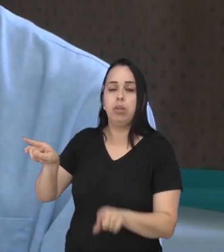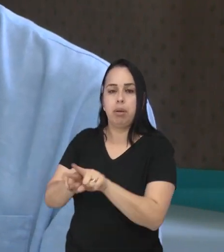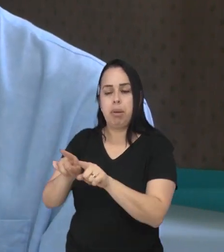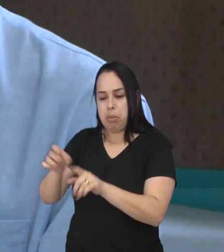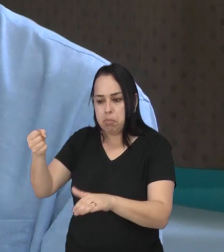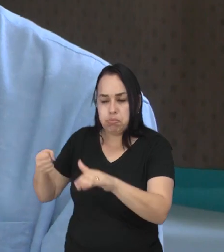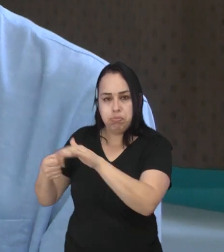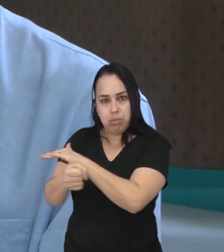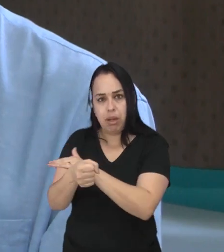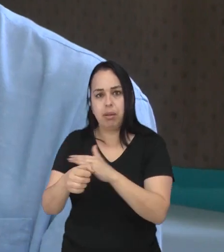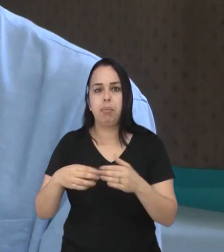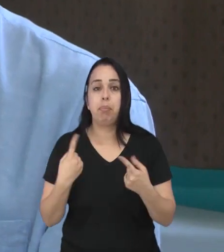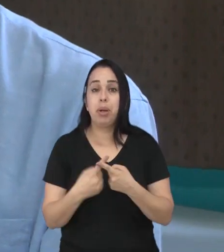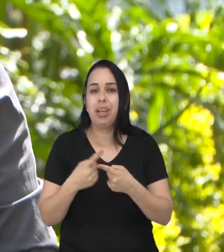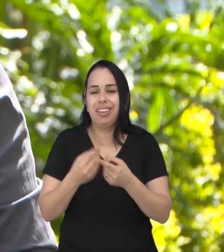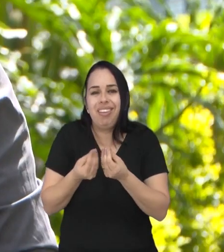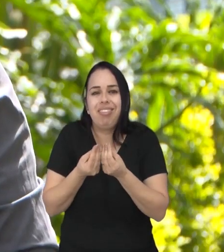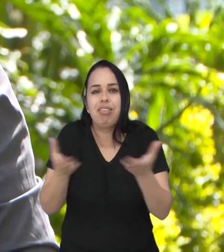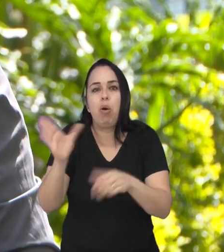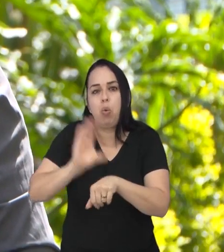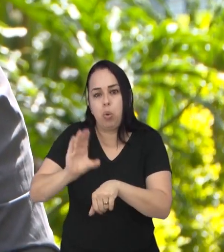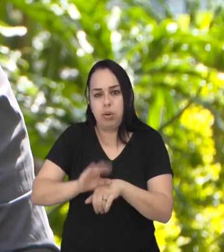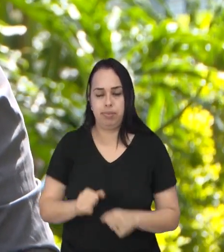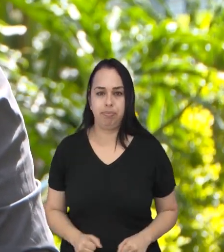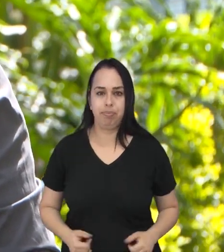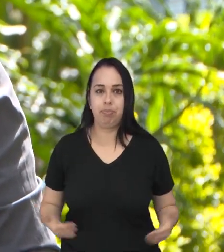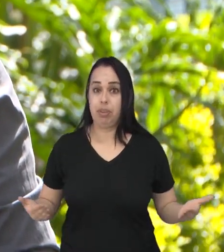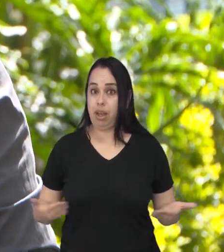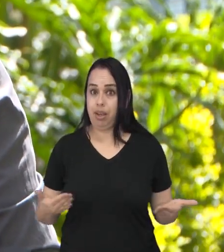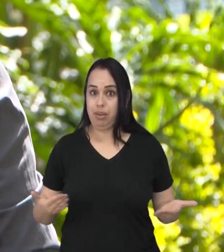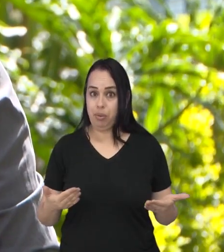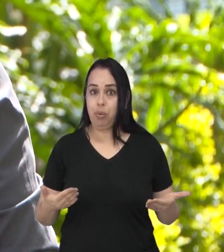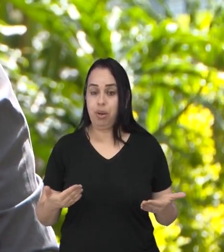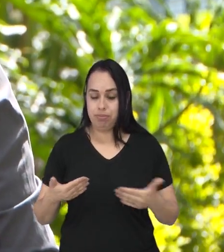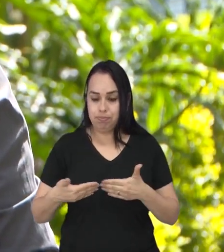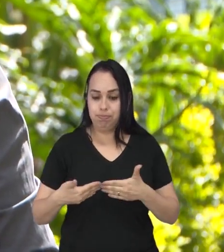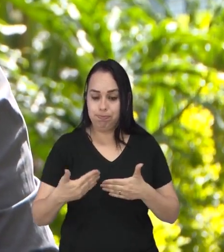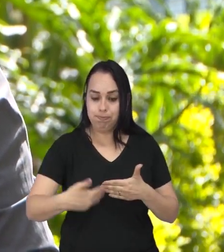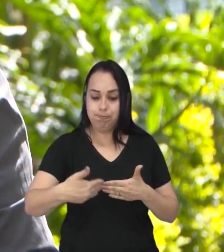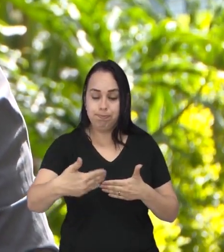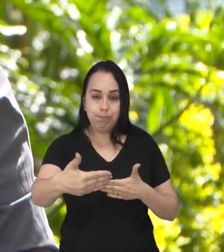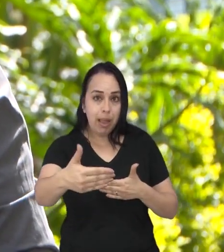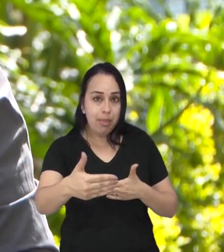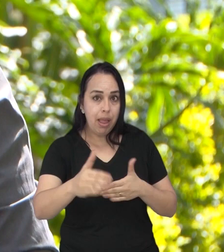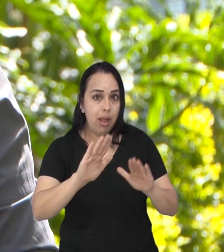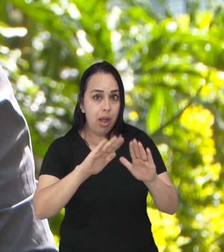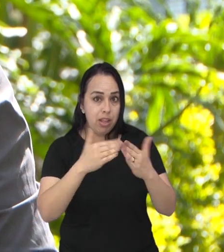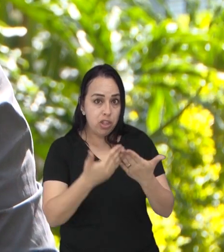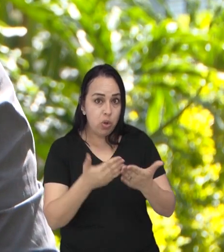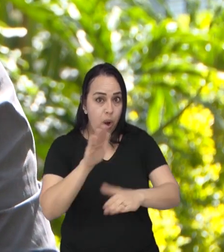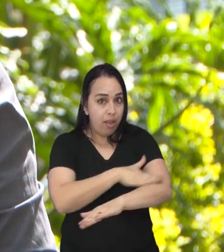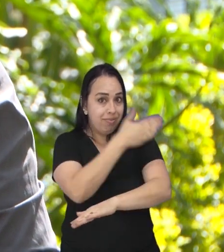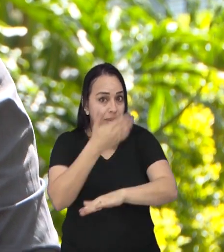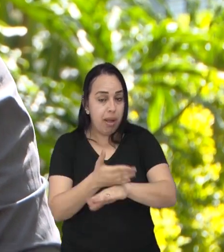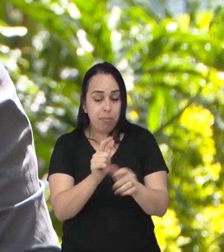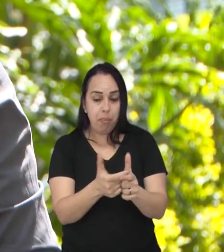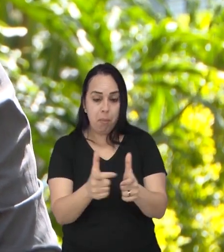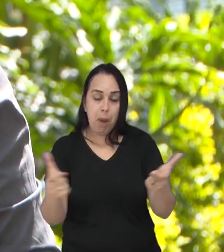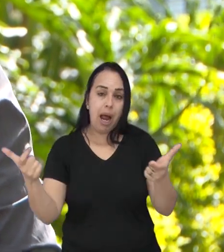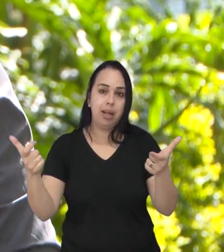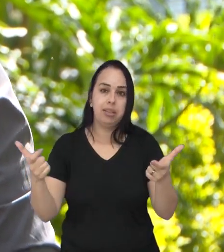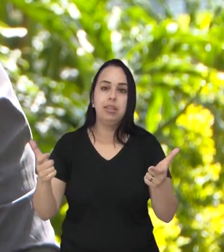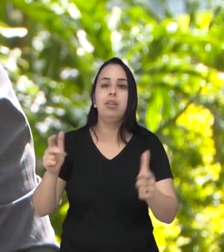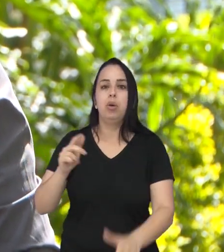trabalho acadêmico que a gente tem oferecido. A expectativa é de que esse modelo de ensino se torne cada vez mais acessível. O